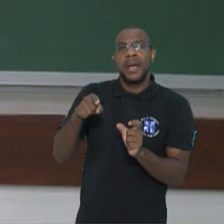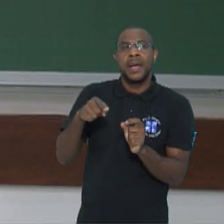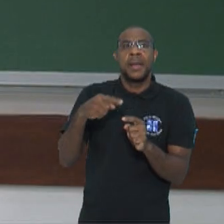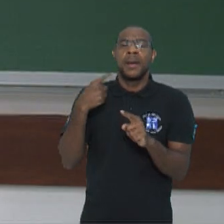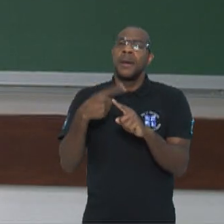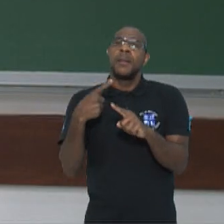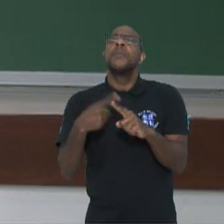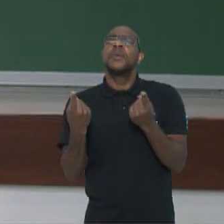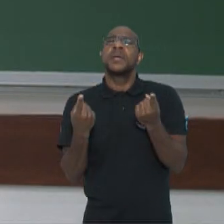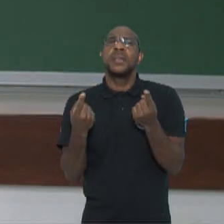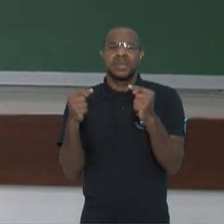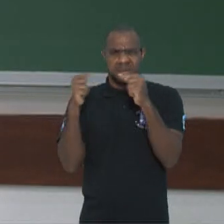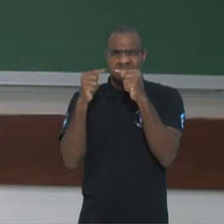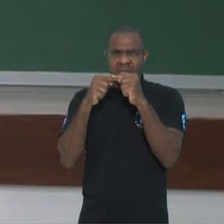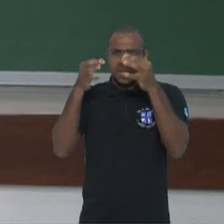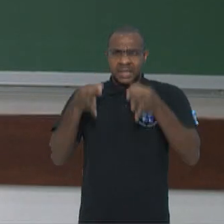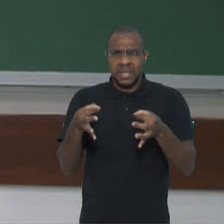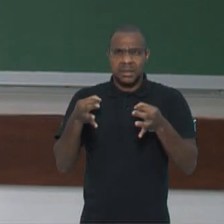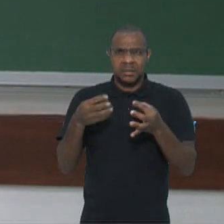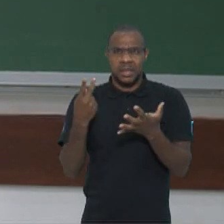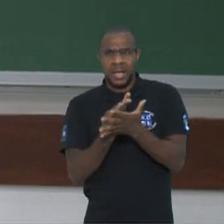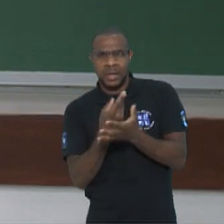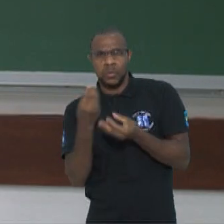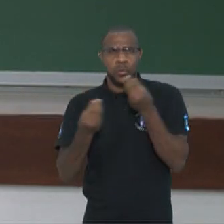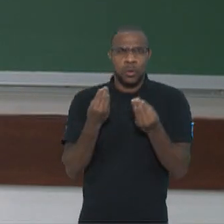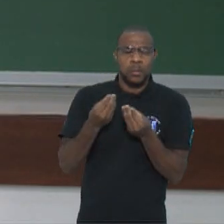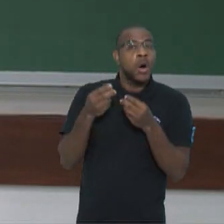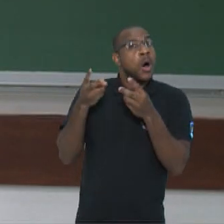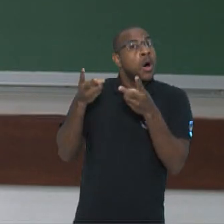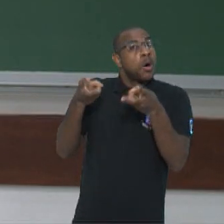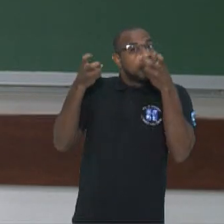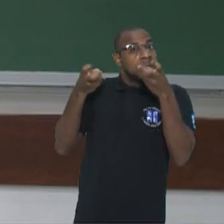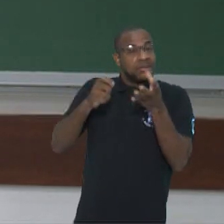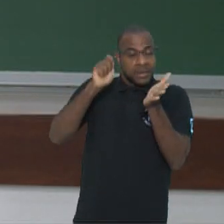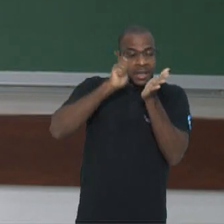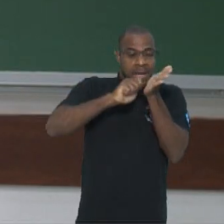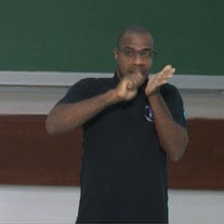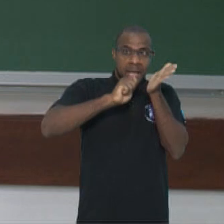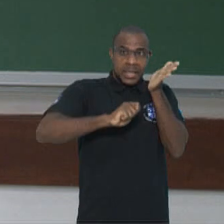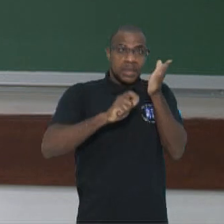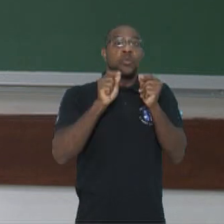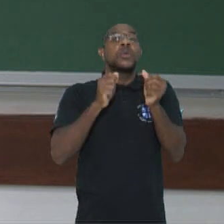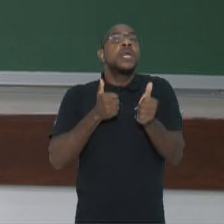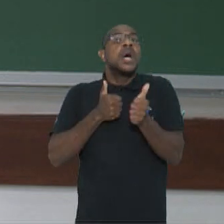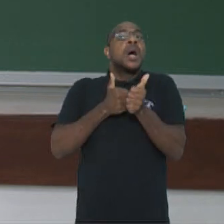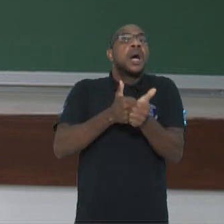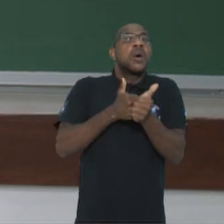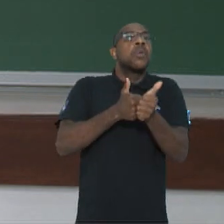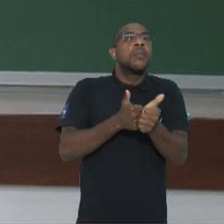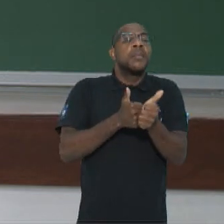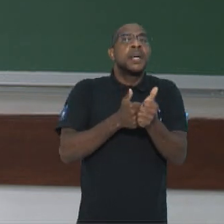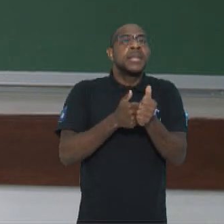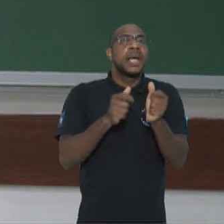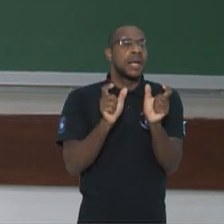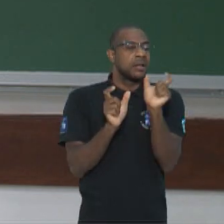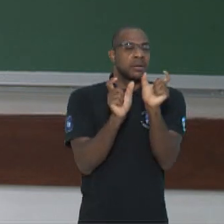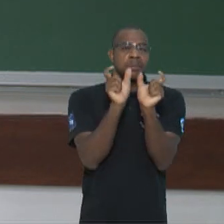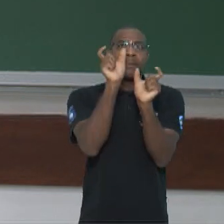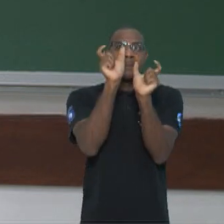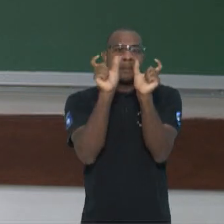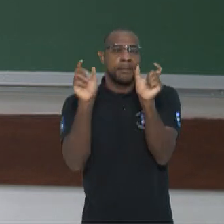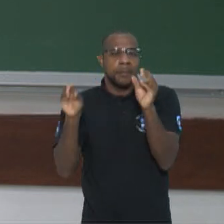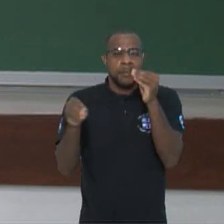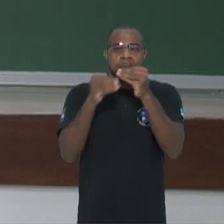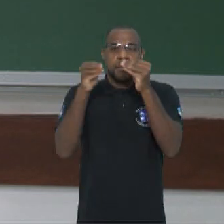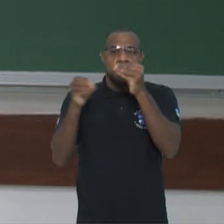que é facultativo ou não? Observem bem a escrita, o que acompanha ali essas palavras para